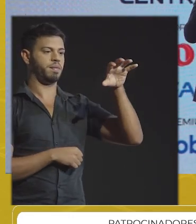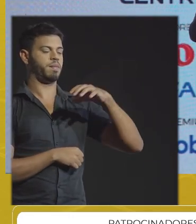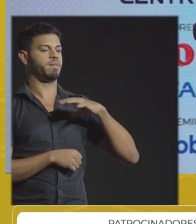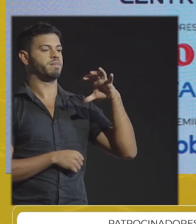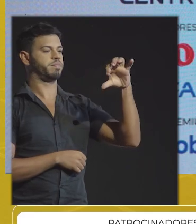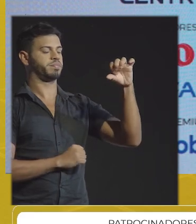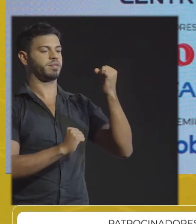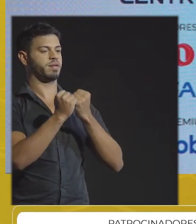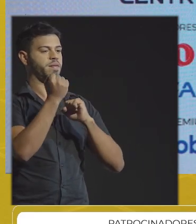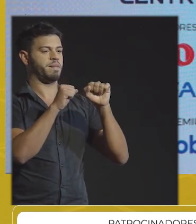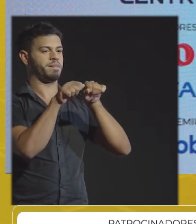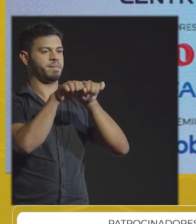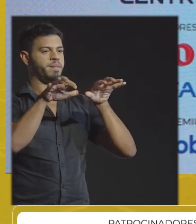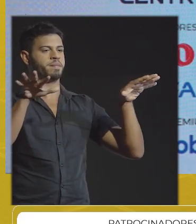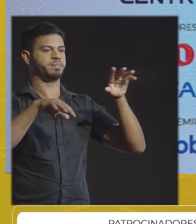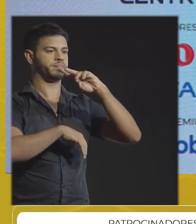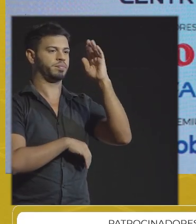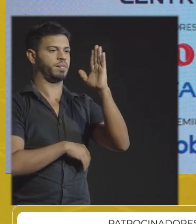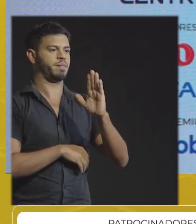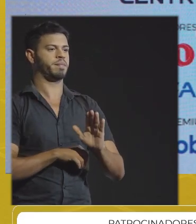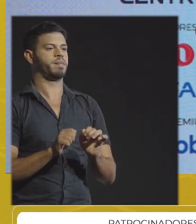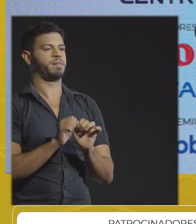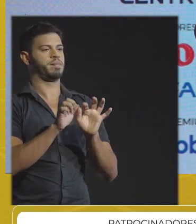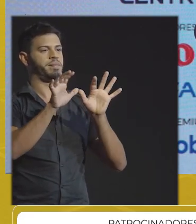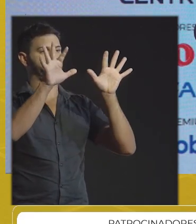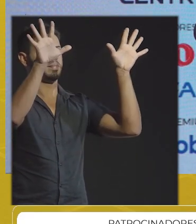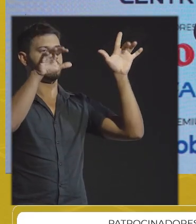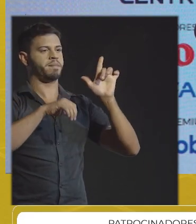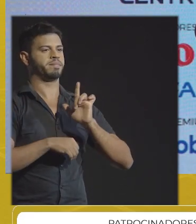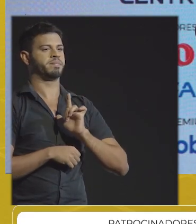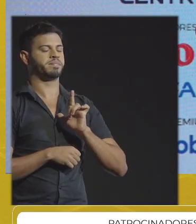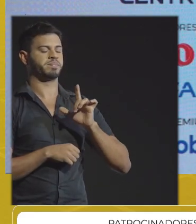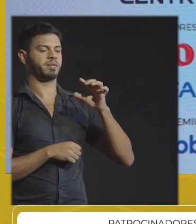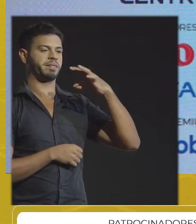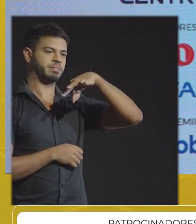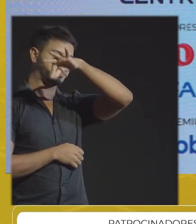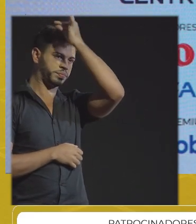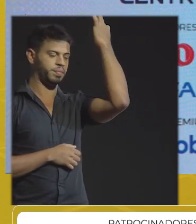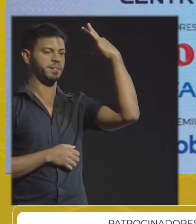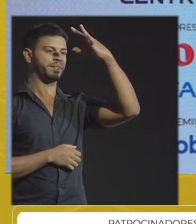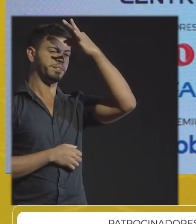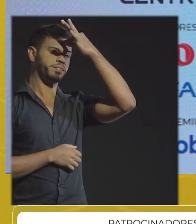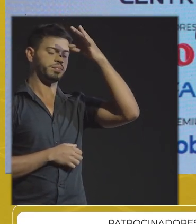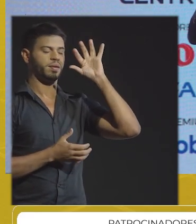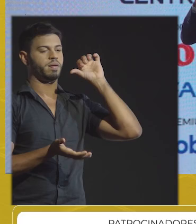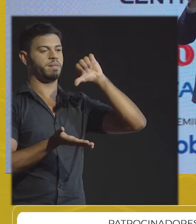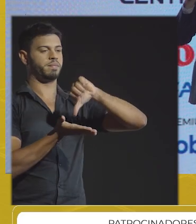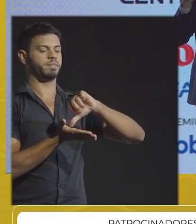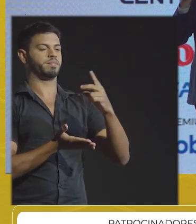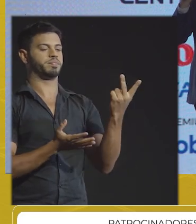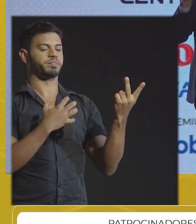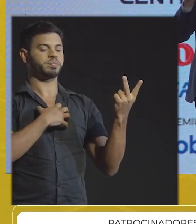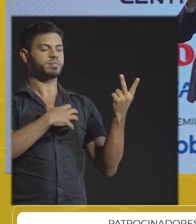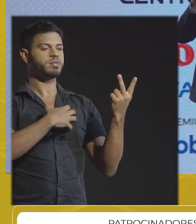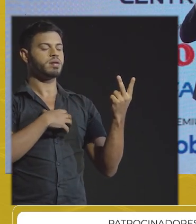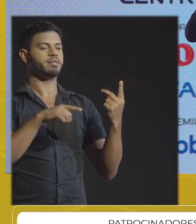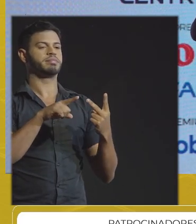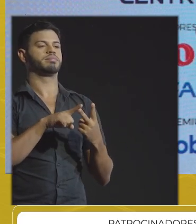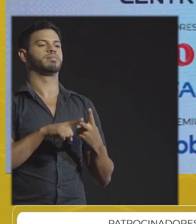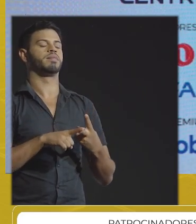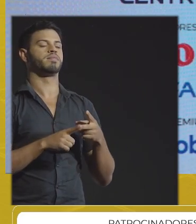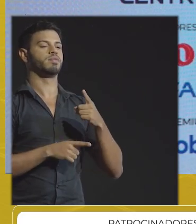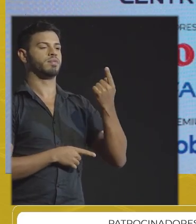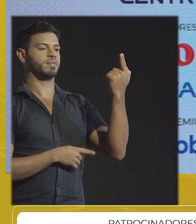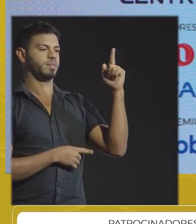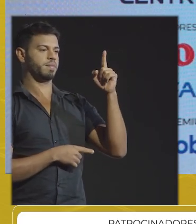fábricas espalhadas pelo Brasil né uma no Espírito Santo Onde fica a sede duas na Bahia uma em